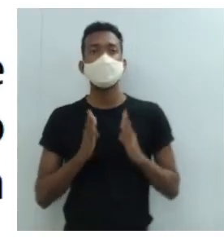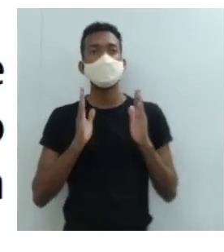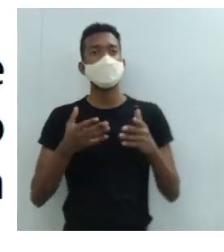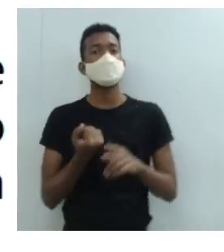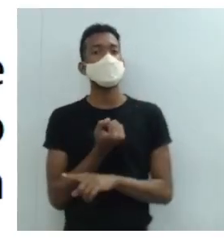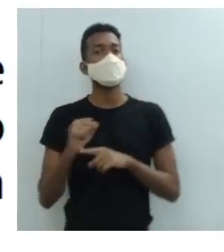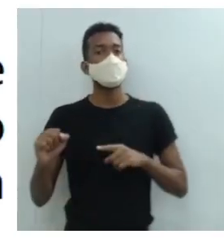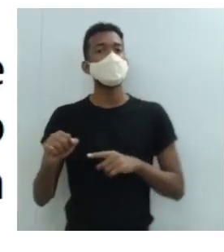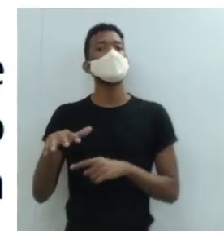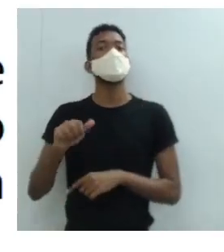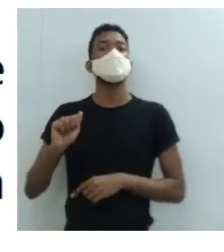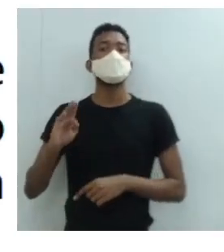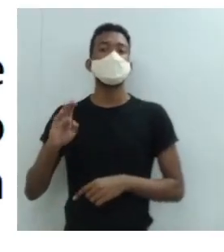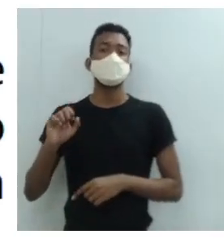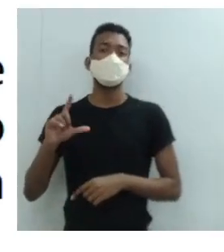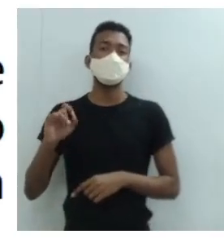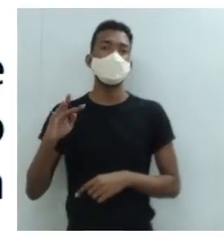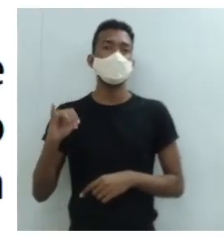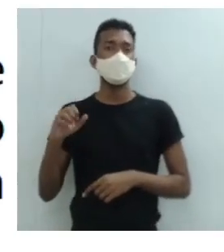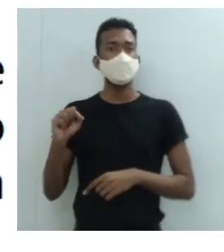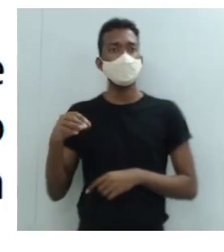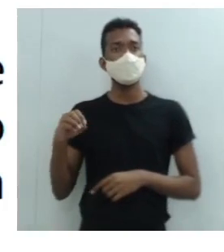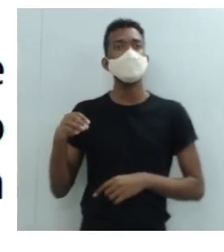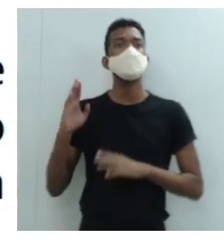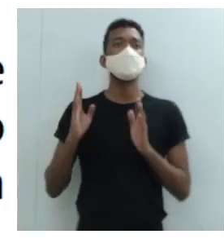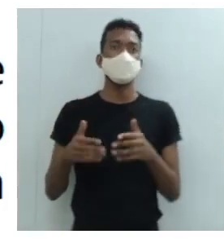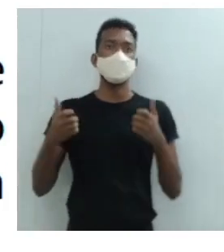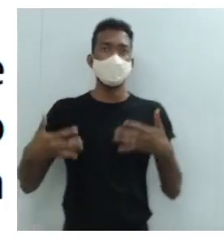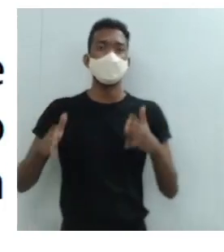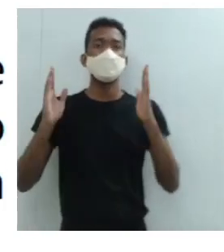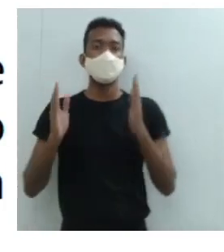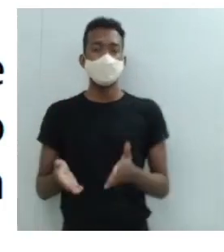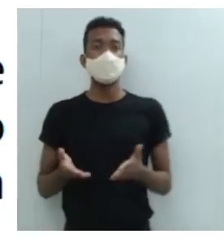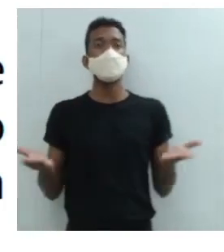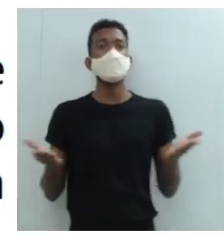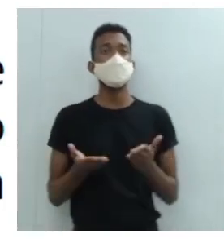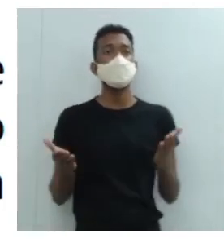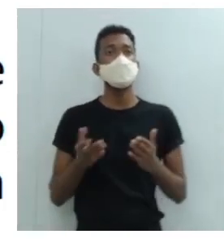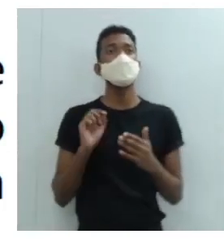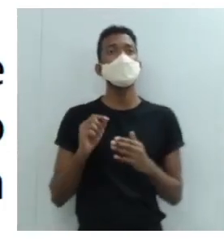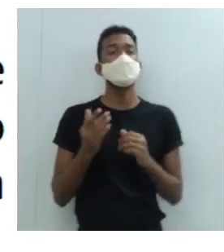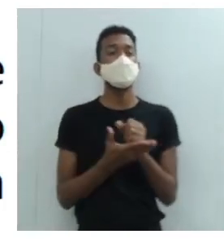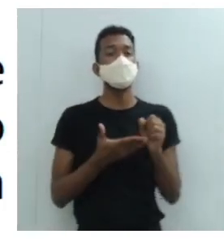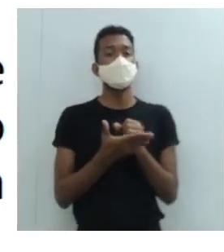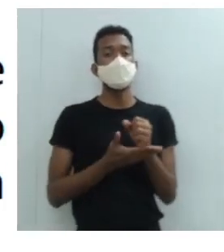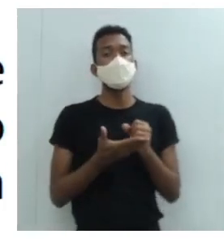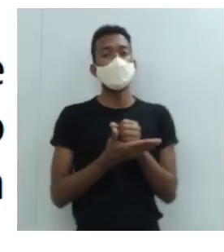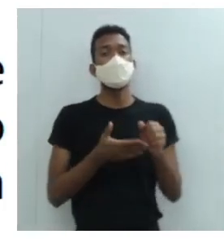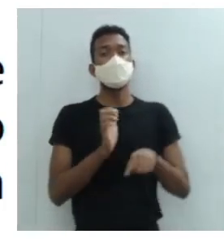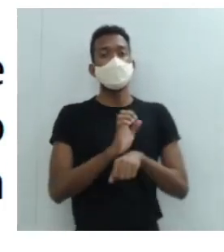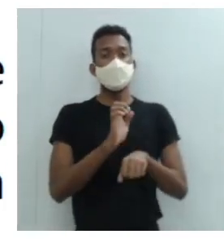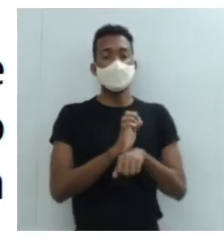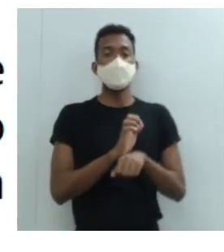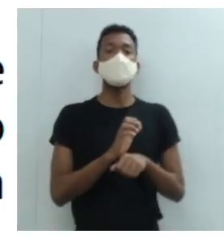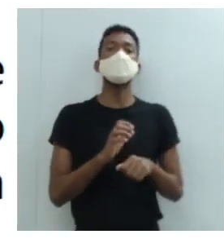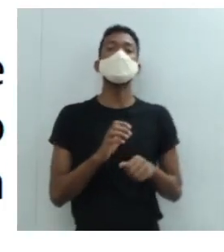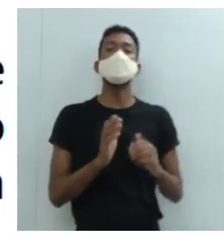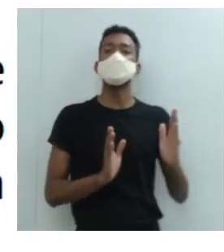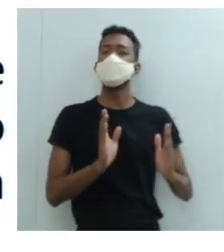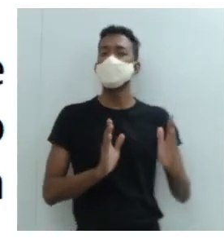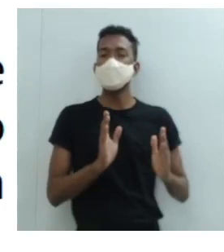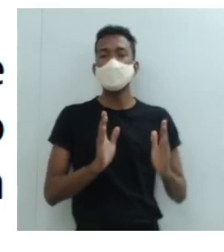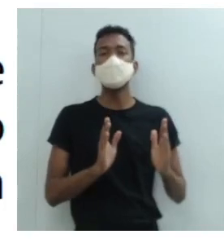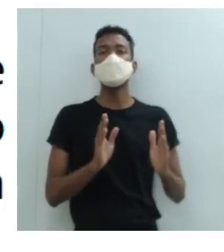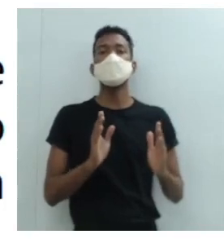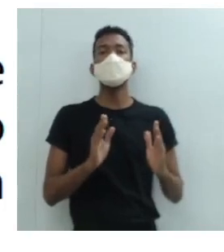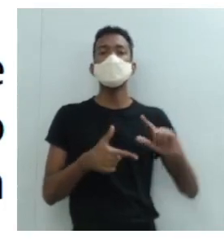defini absolutismo, característica do absolutismo, e agora a base do Estado moderno. Então você que está em